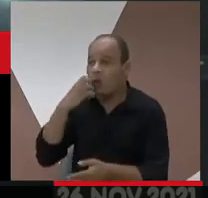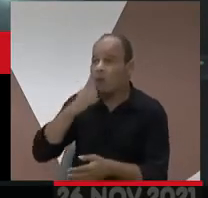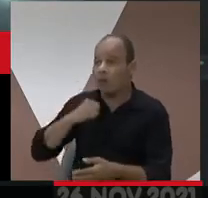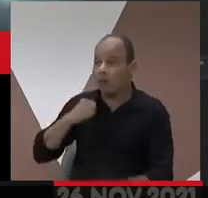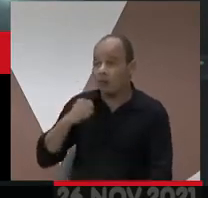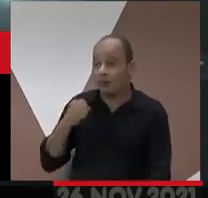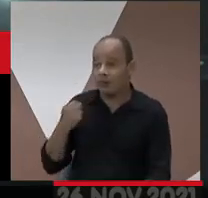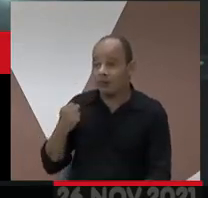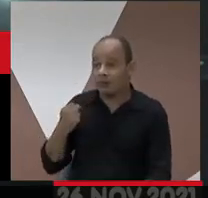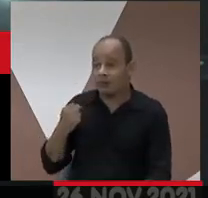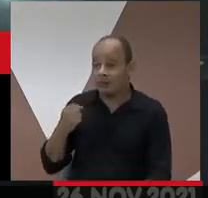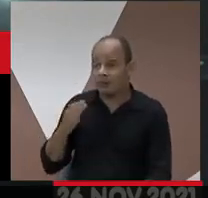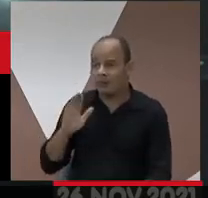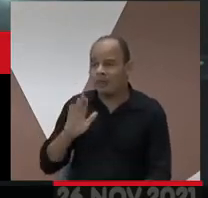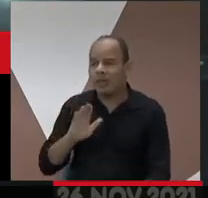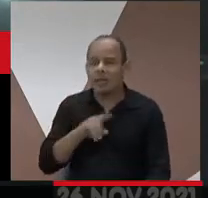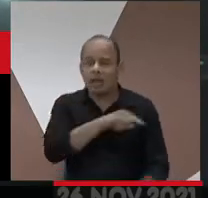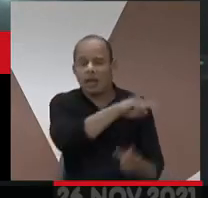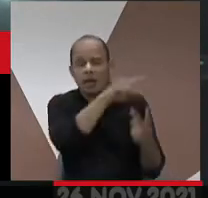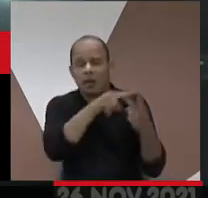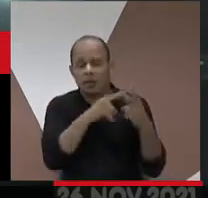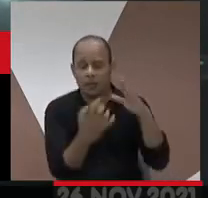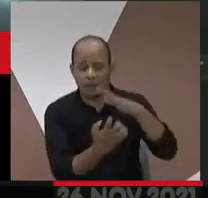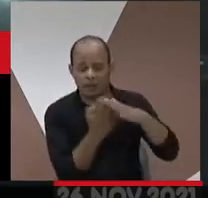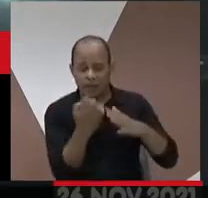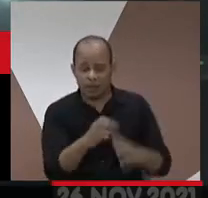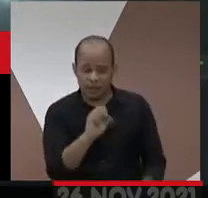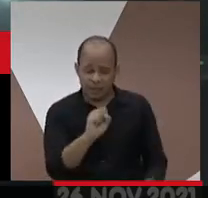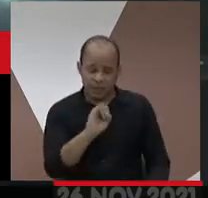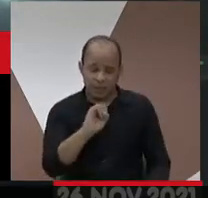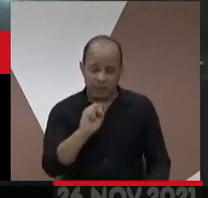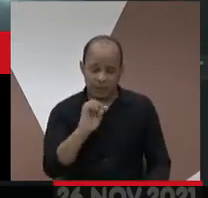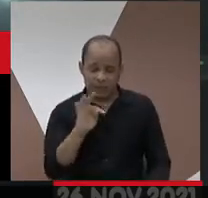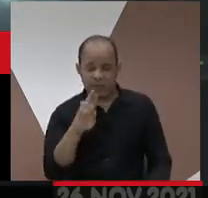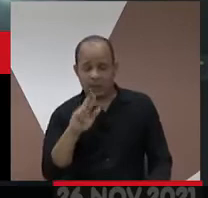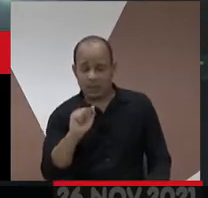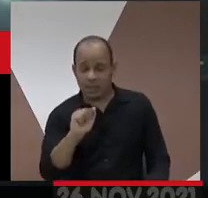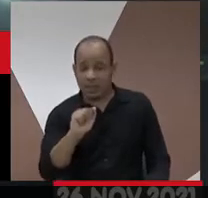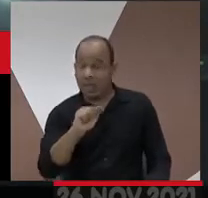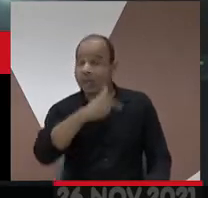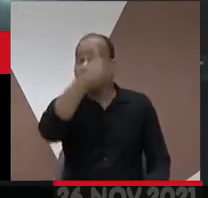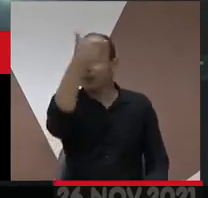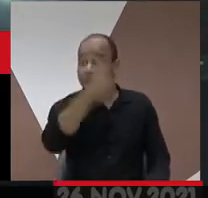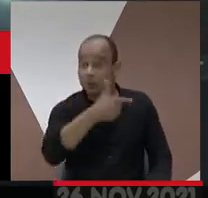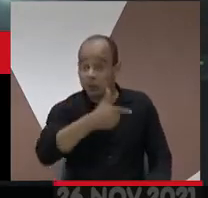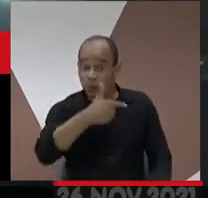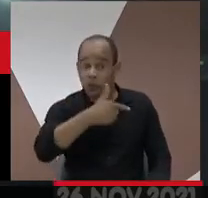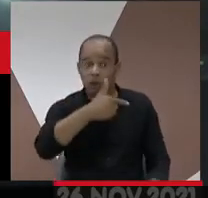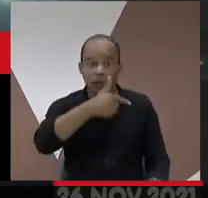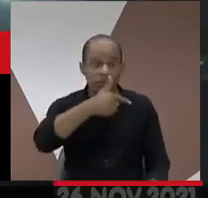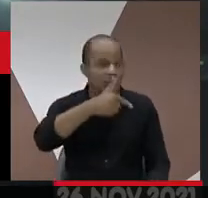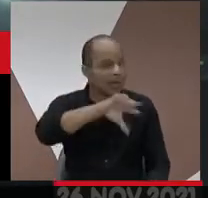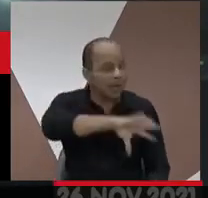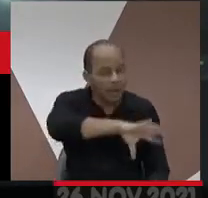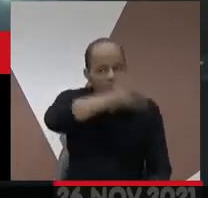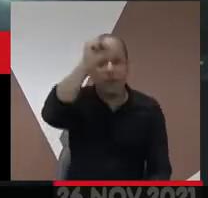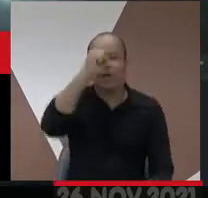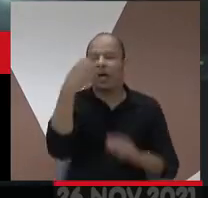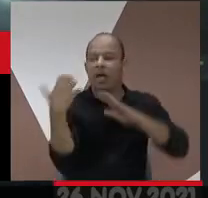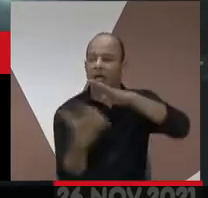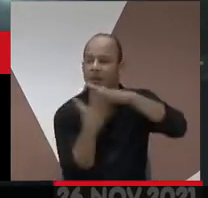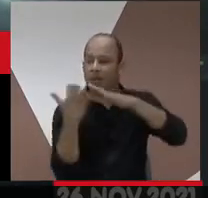Quem que é a Sistra? A segunda maior empresa do mundo de engenharia